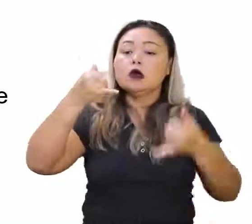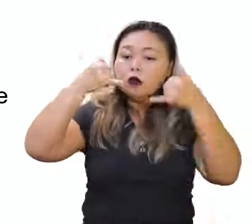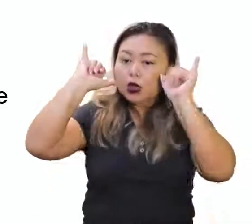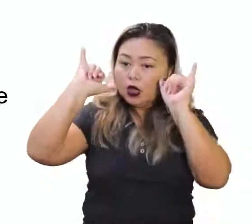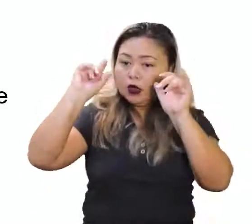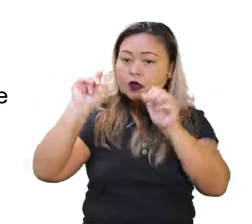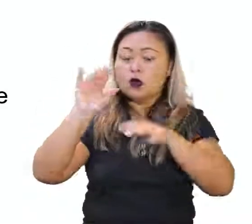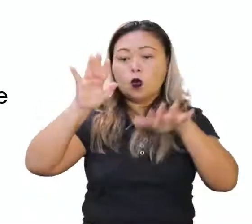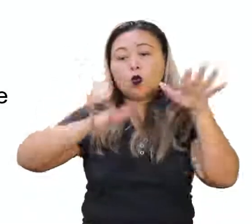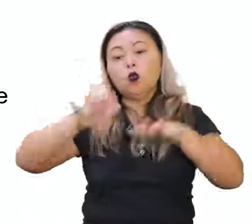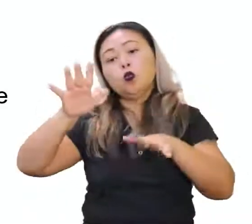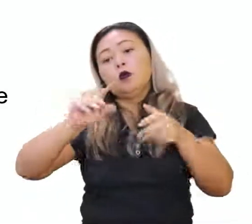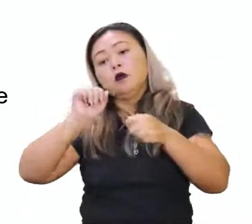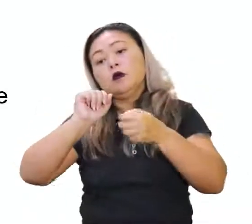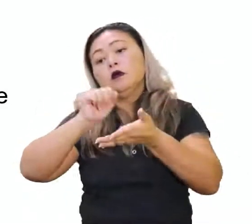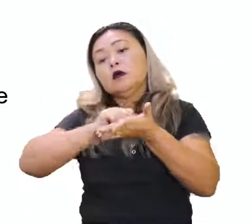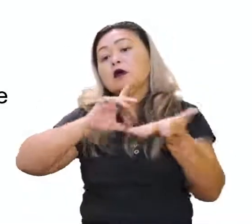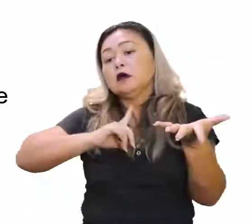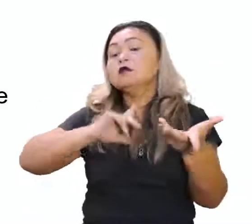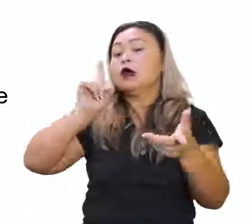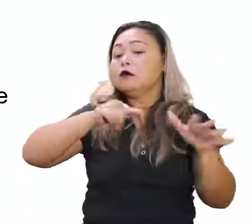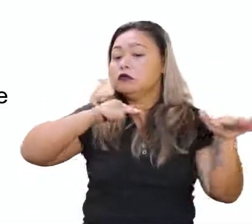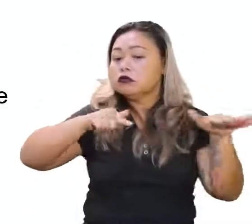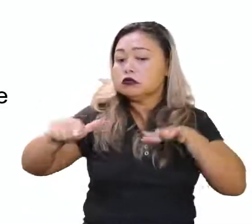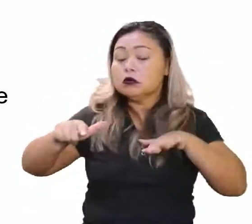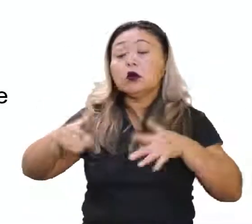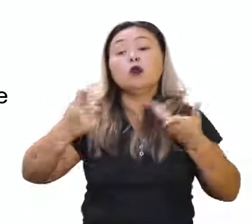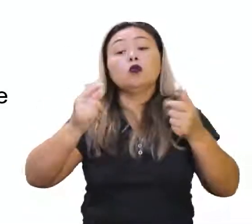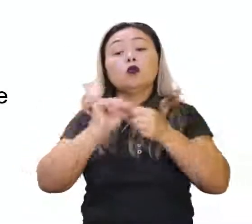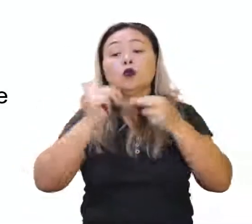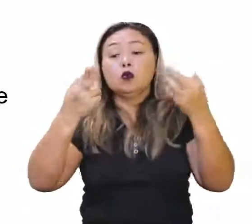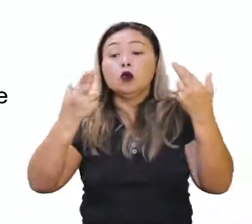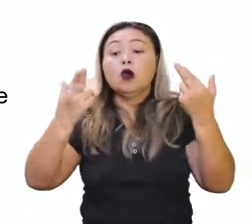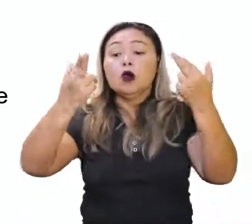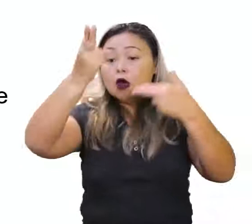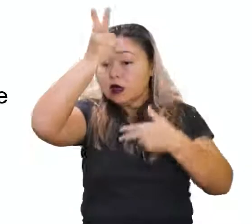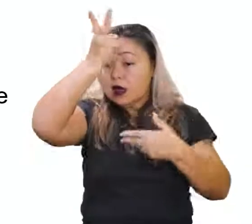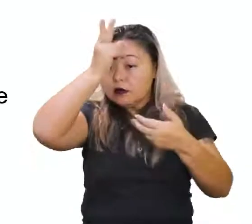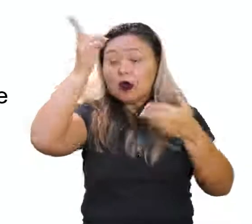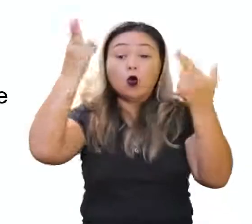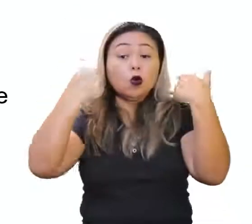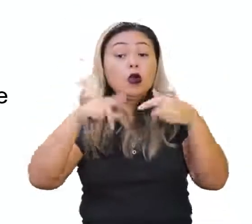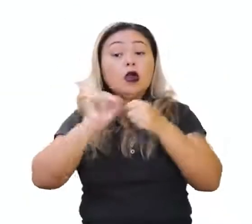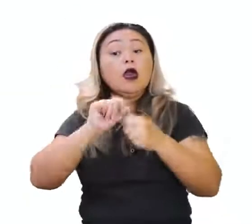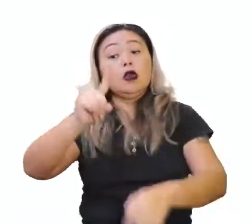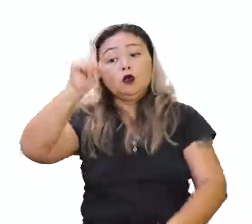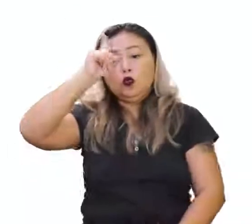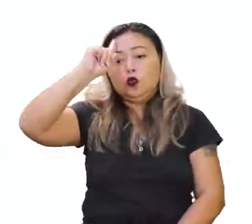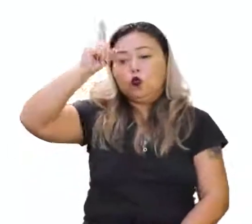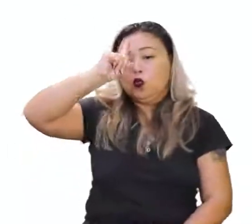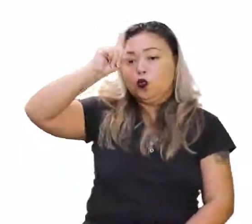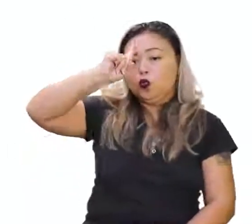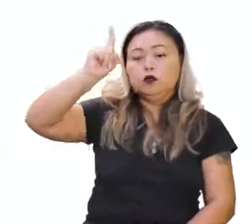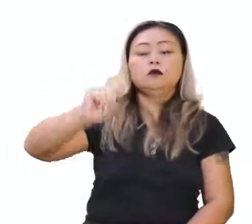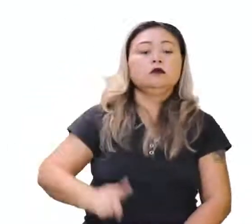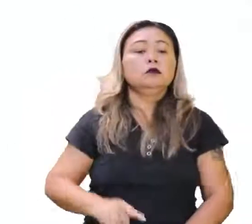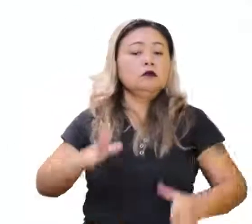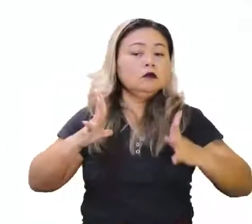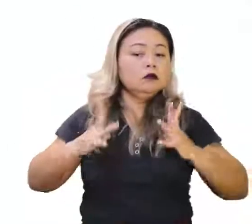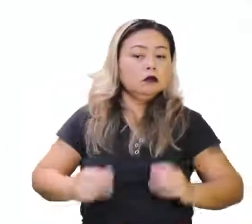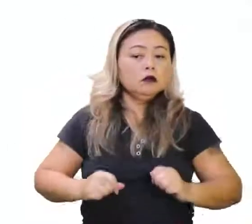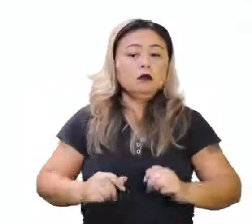gado, algumas atividades são semanais. Dos caprinos e dos ovinos, ela é diária.